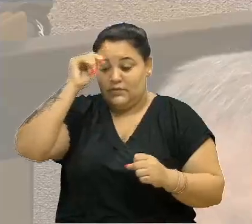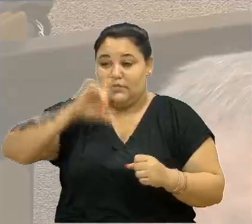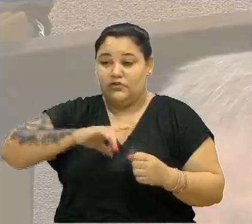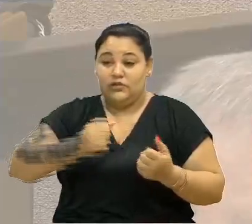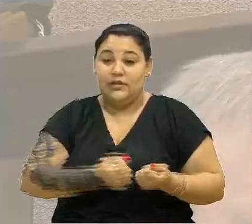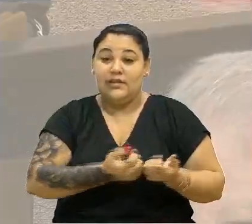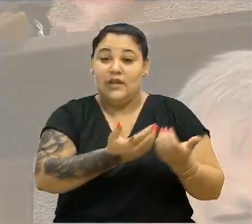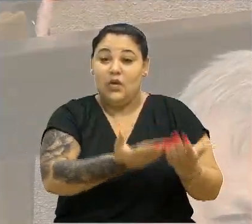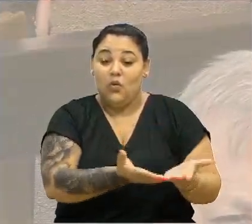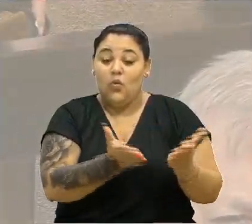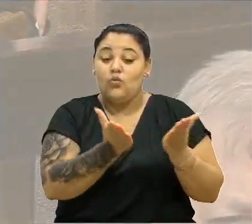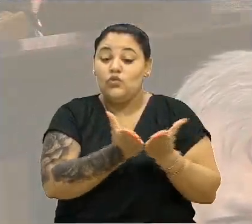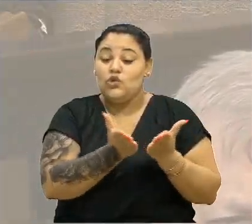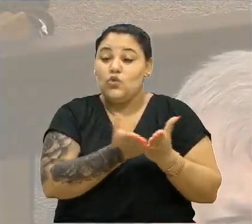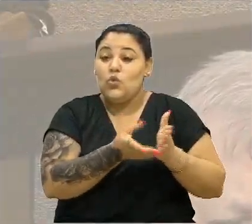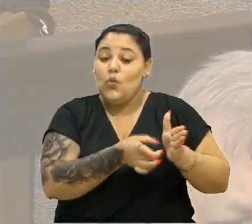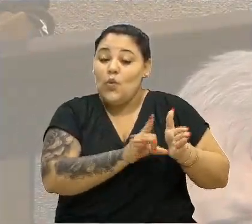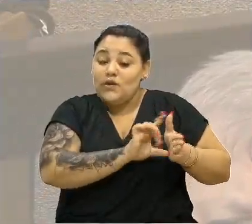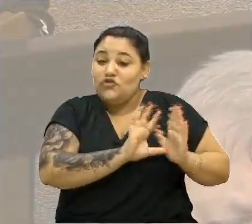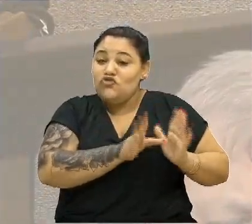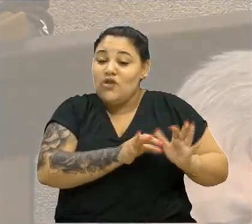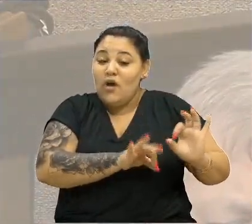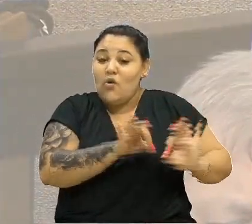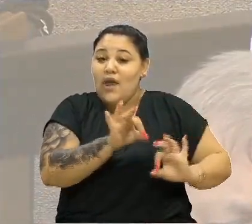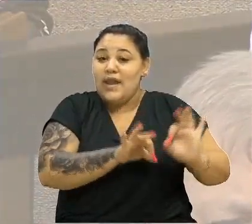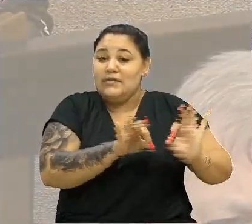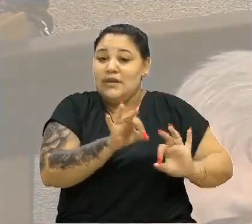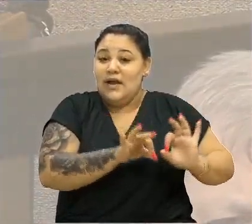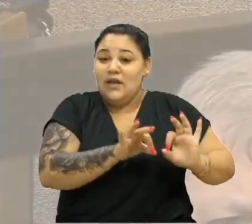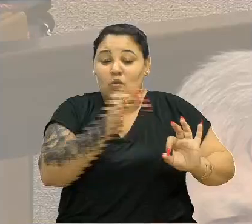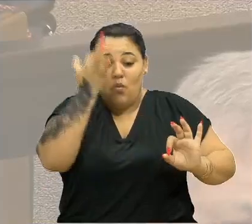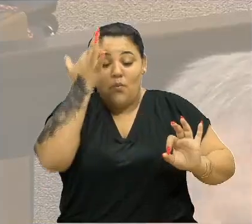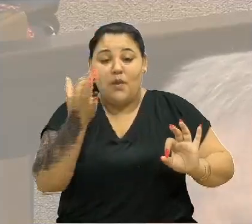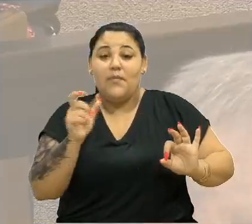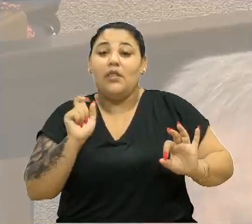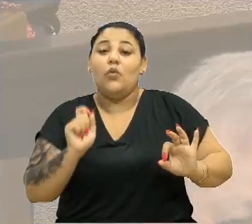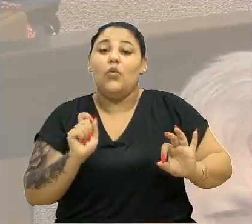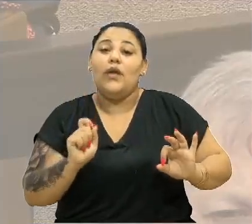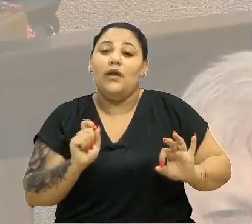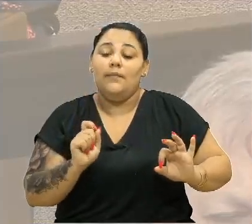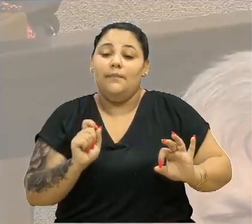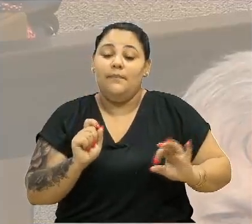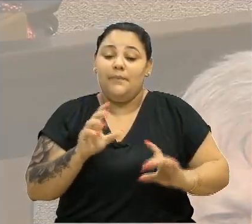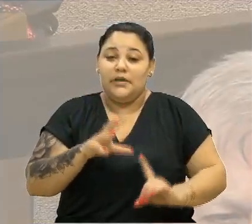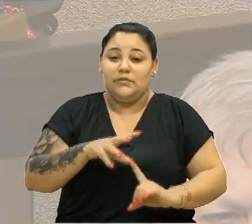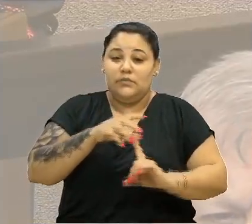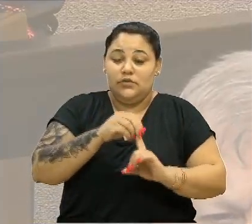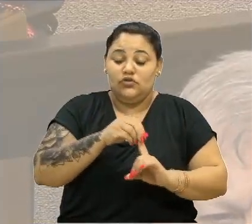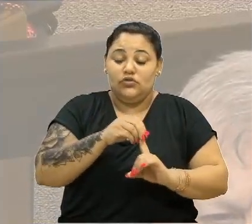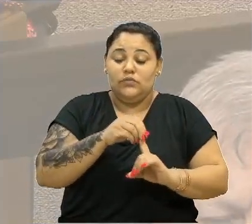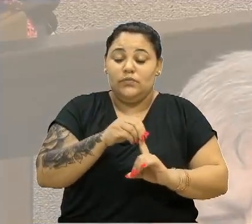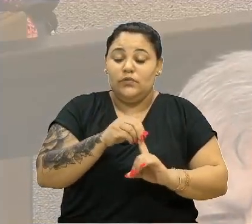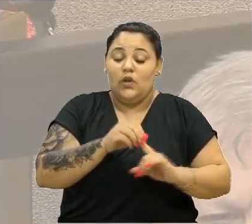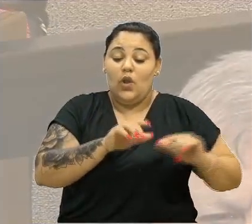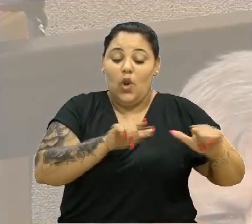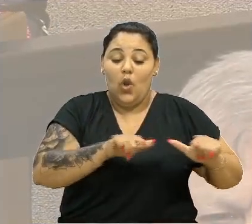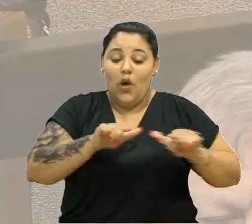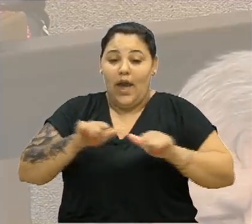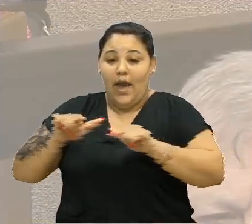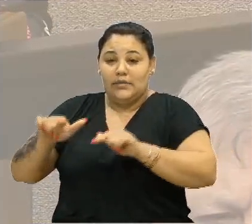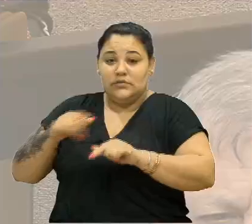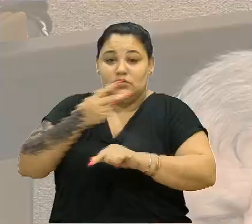prévio, já organizado, entendendo que unidades acima de 240